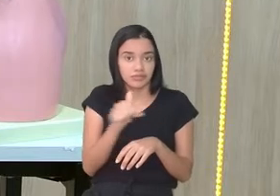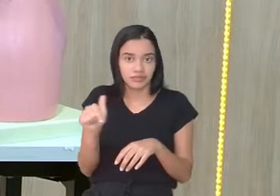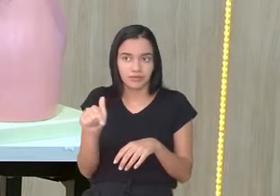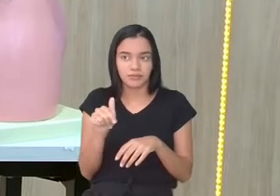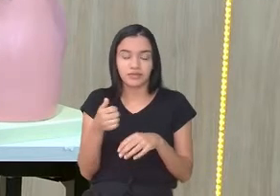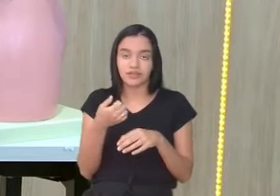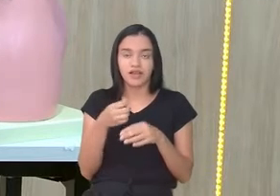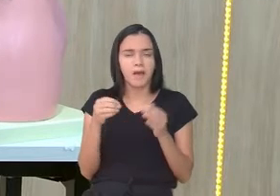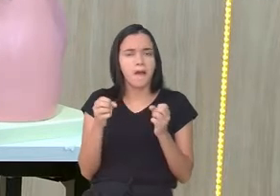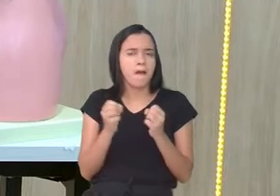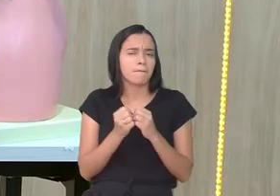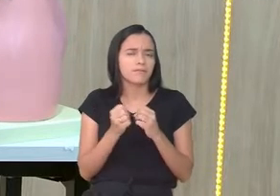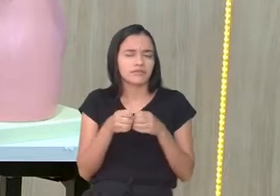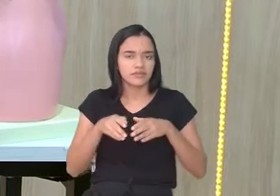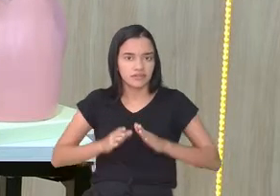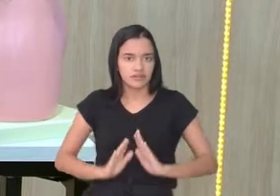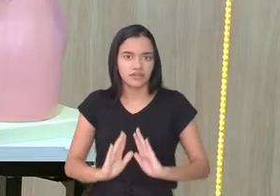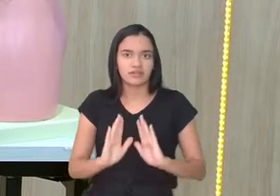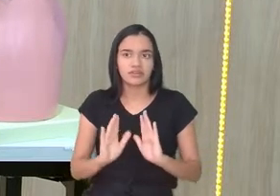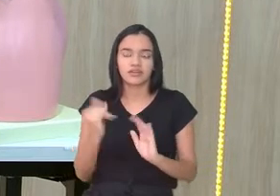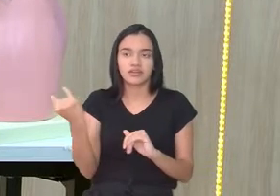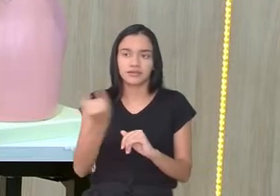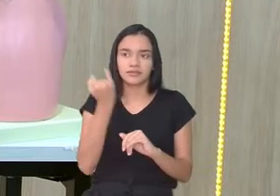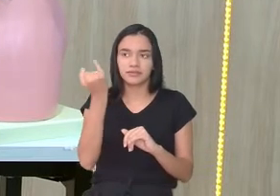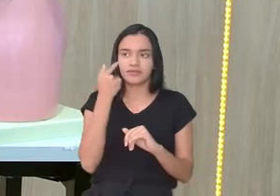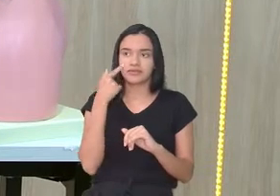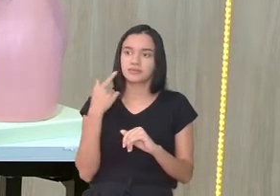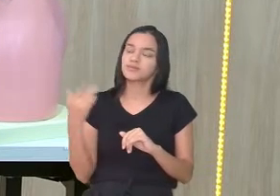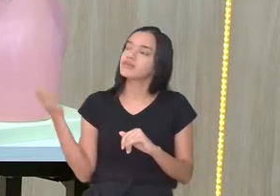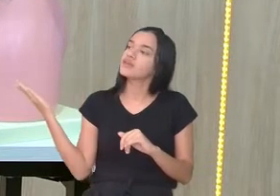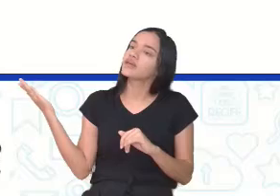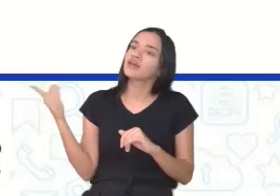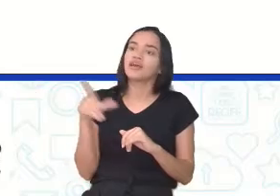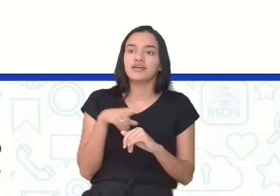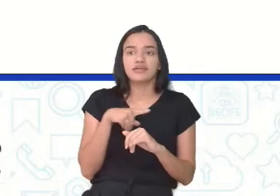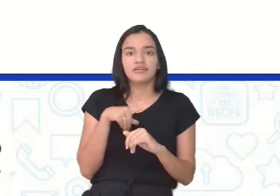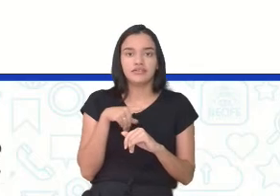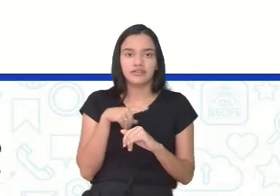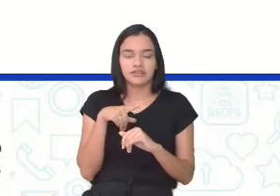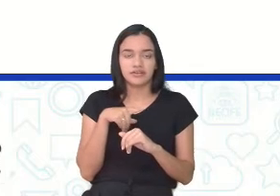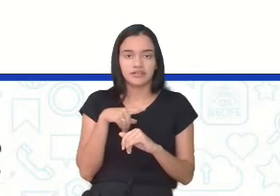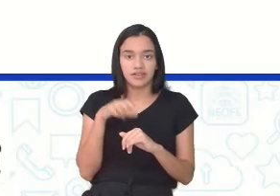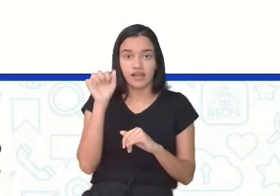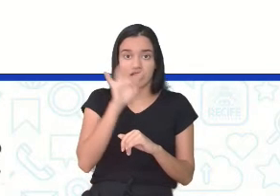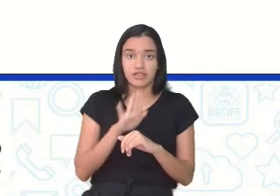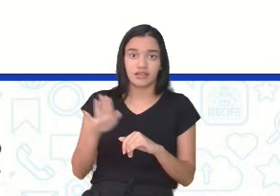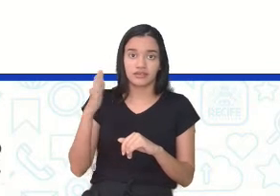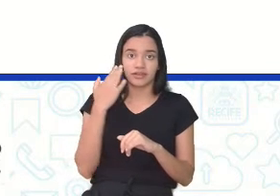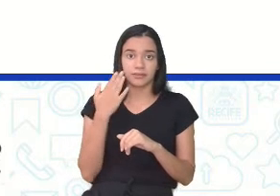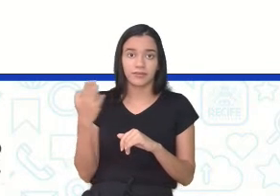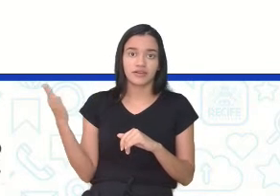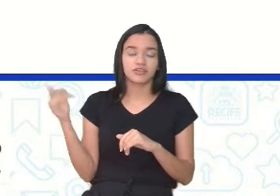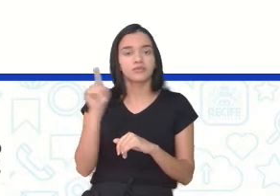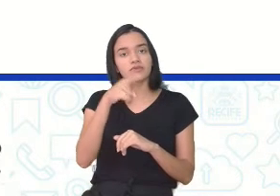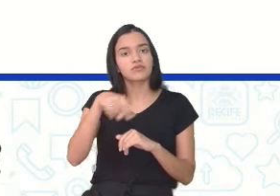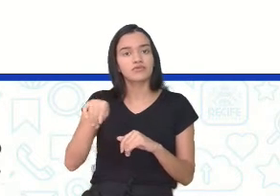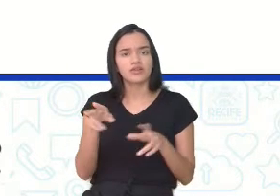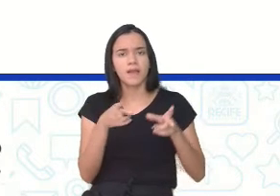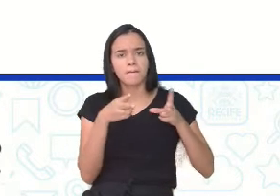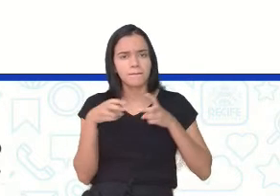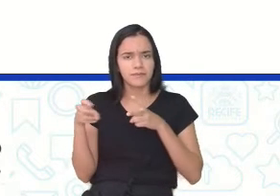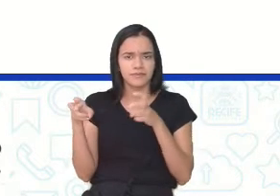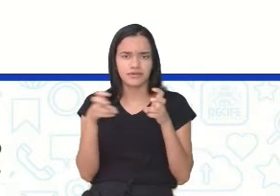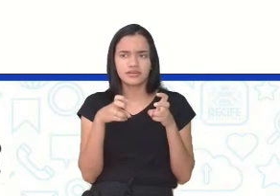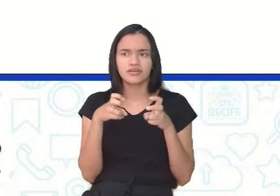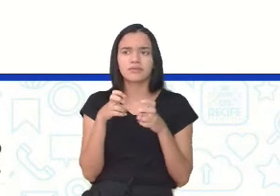nascer. Então, é bem interessante e sua importância aí. Então, aqui eu trouxe para vocês nessa imagem, né, para vocês verem as